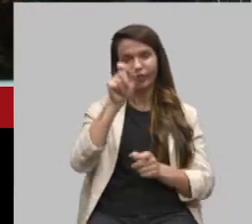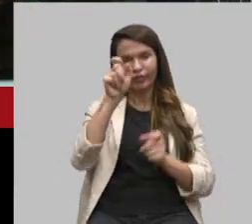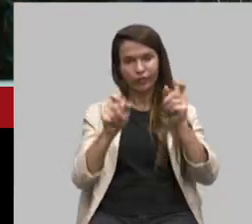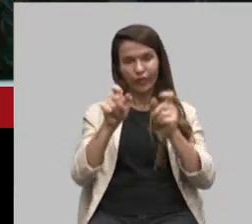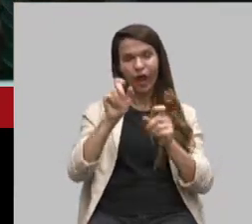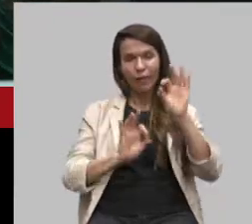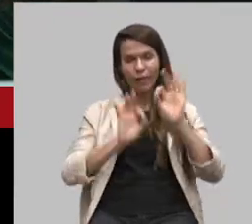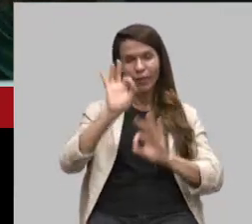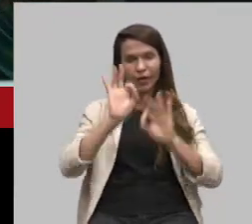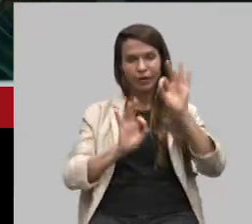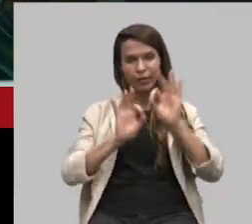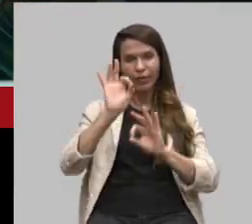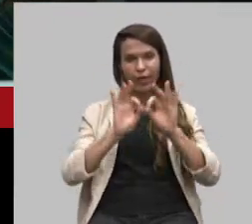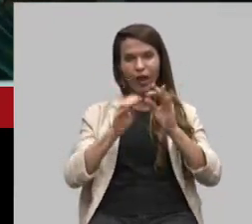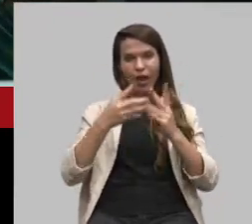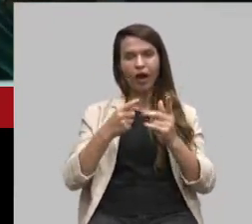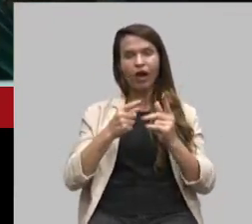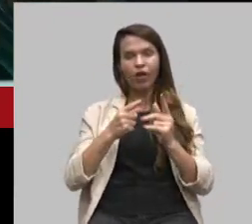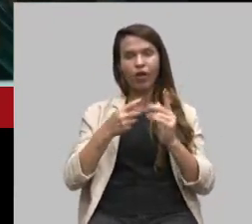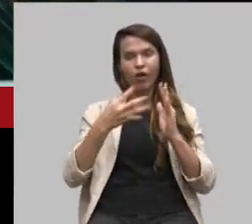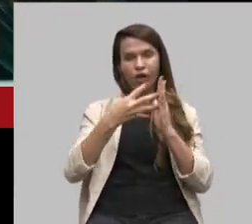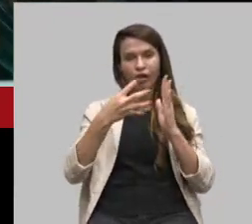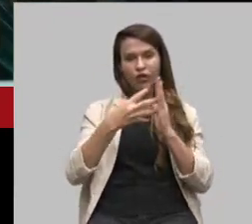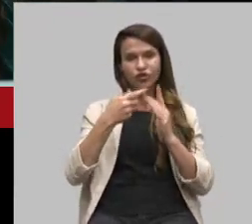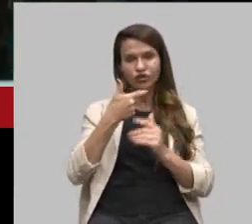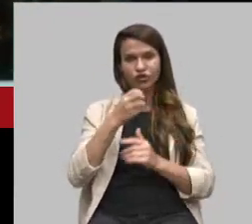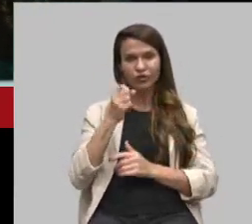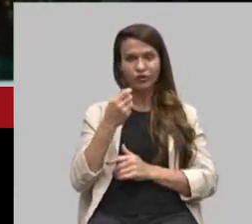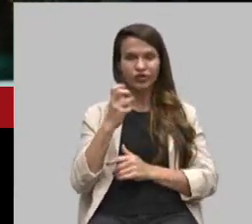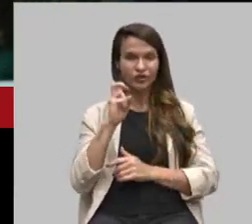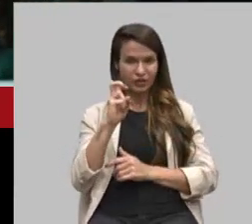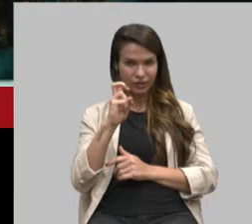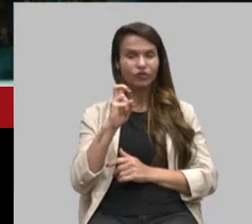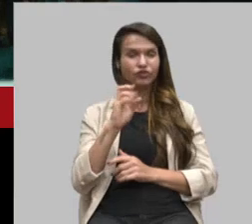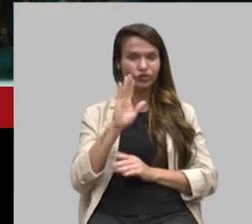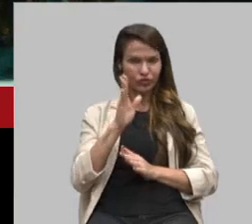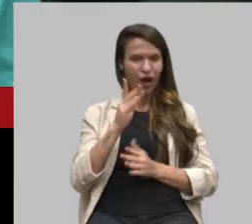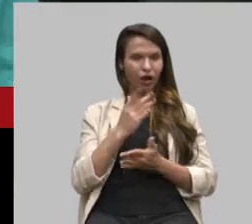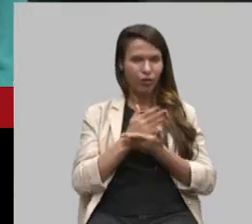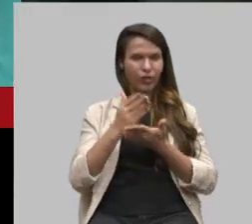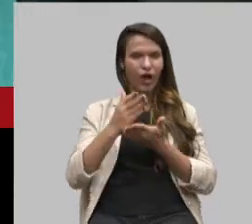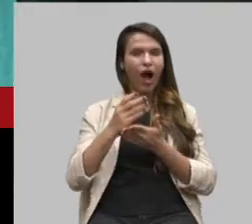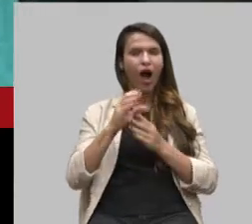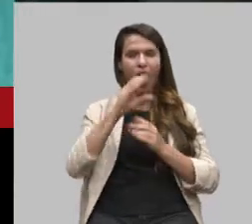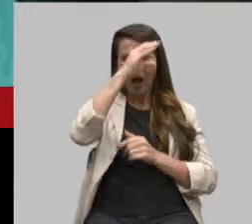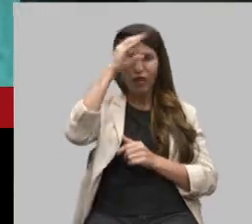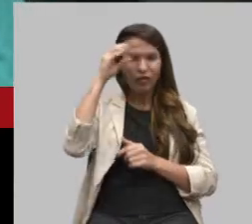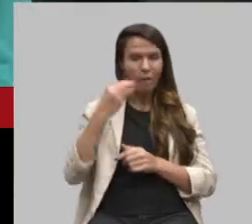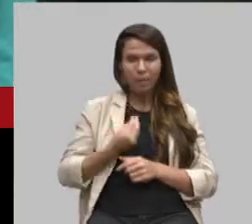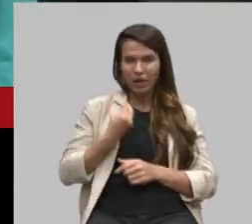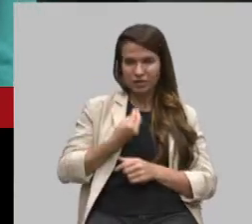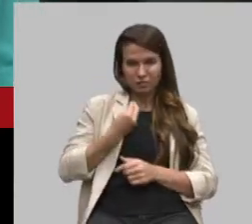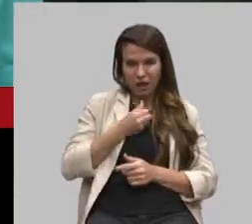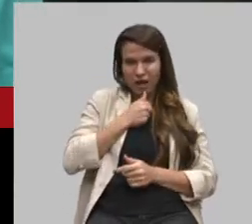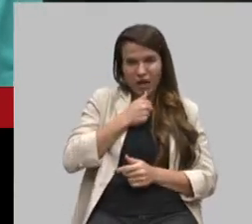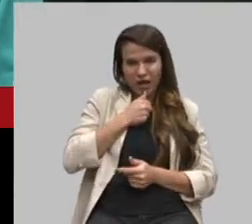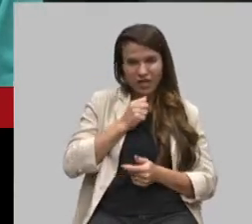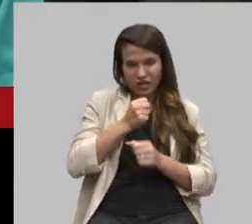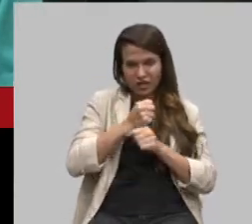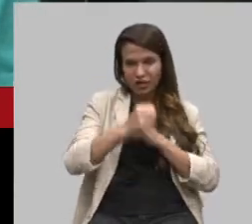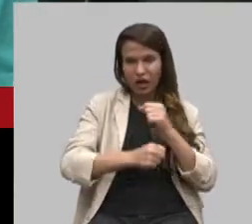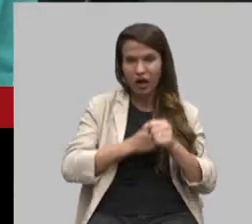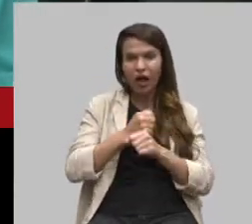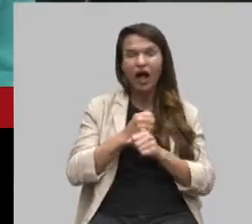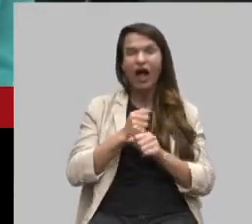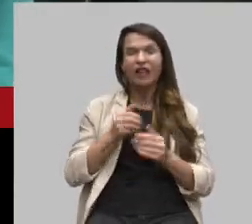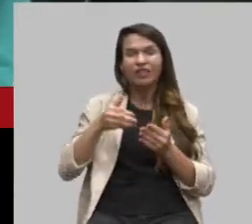avaliação 25 do Parlamento jovem já está em curso as câmaras municipais que não participaram este ano tem até dia 20 de outubro para realizarem